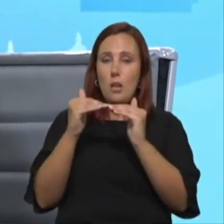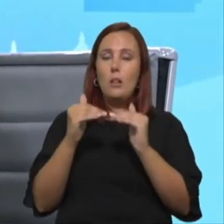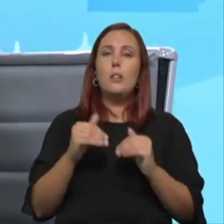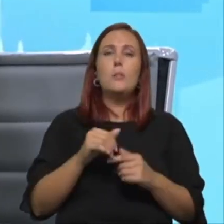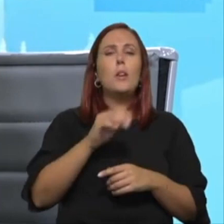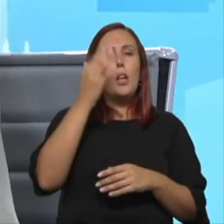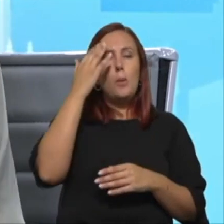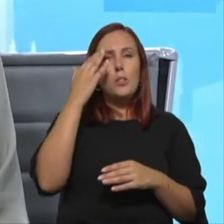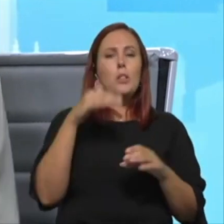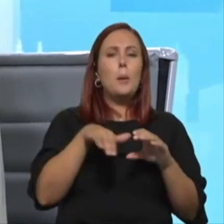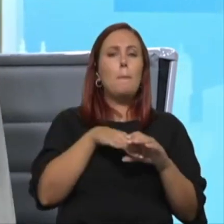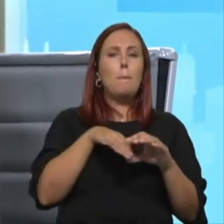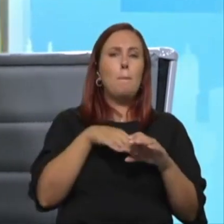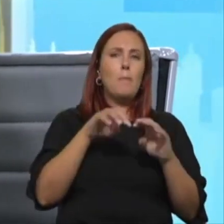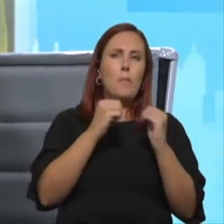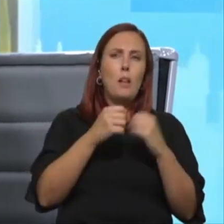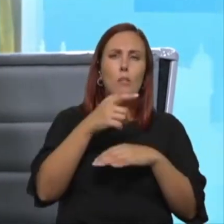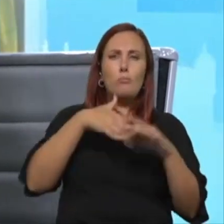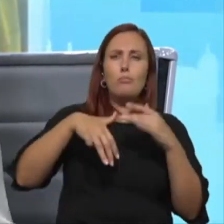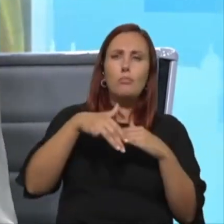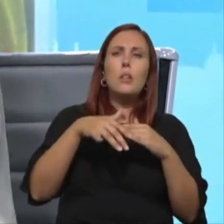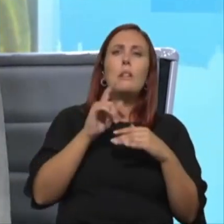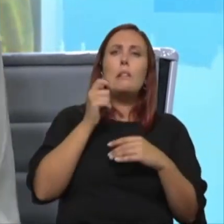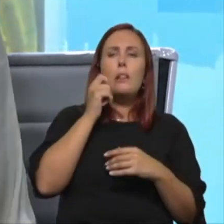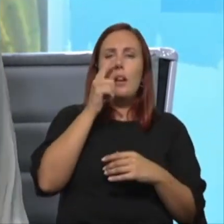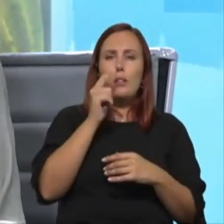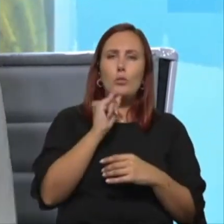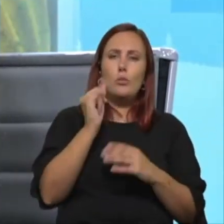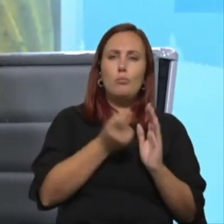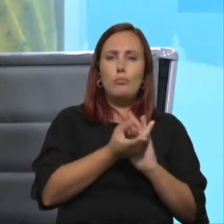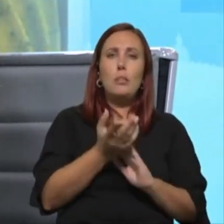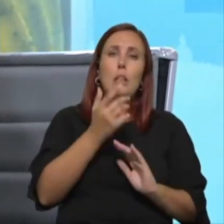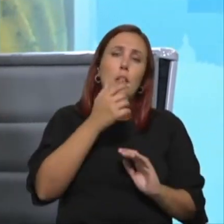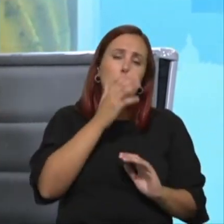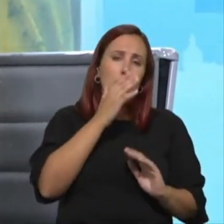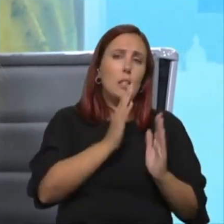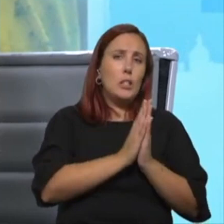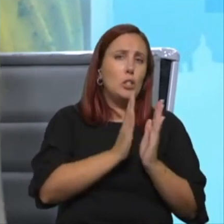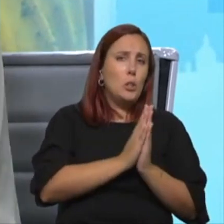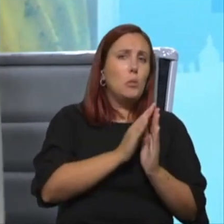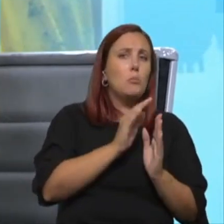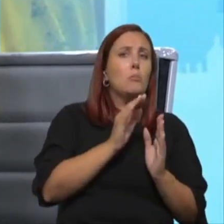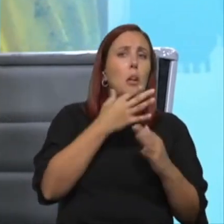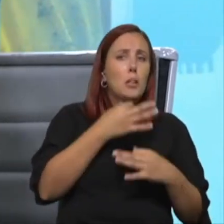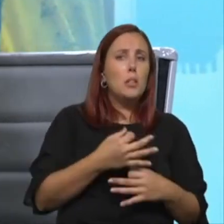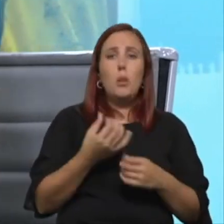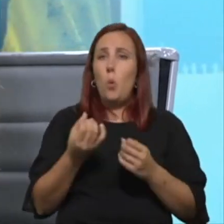social nas várias entidades, sejam elas religiosas ou outras, não é?